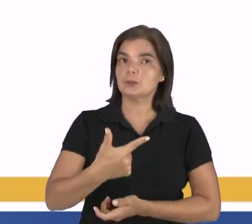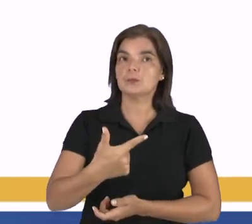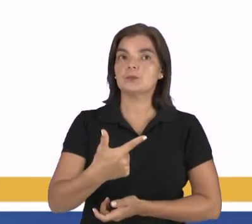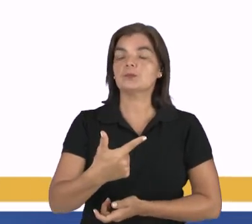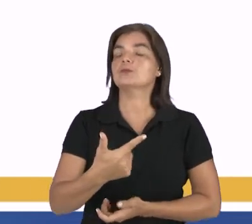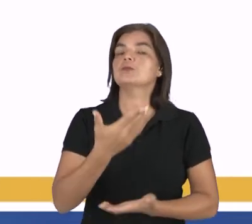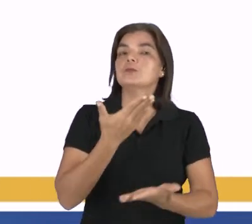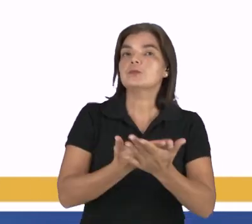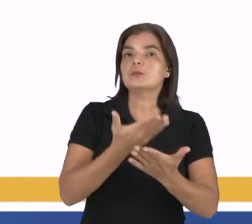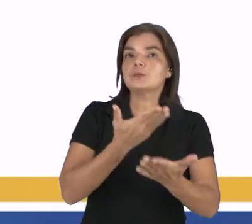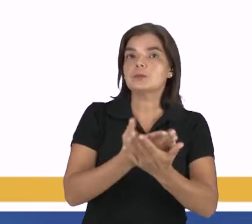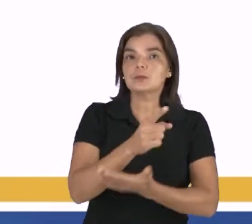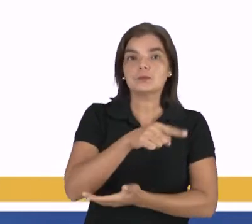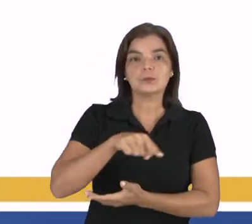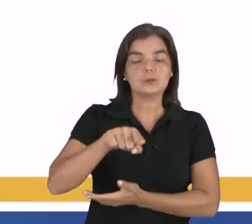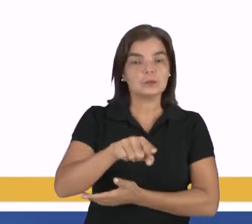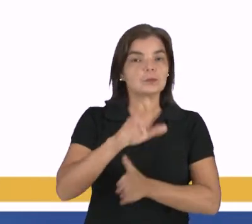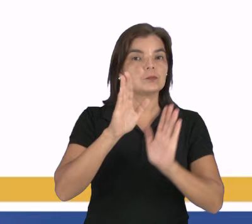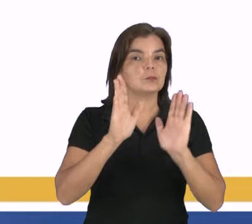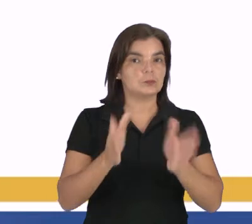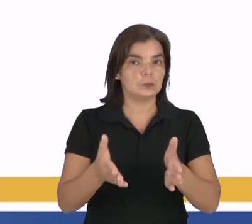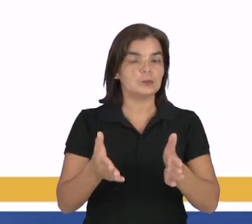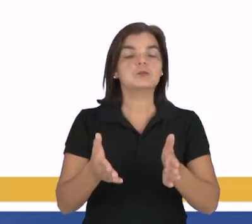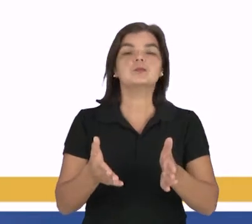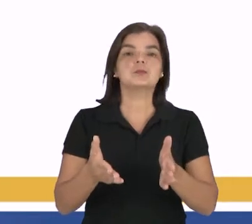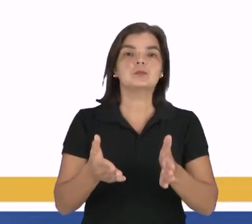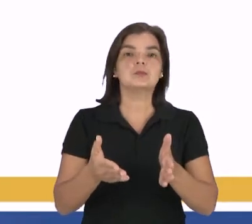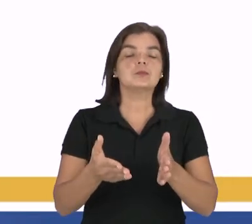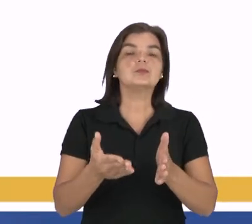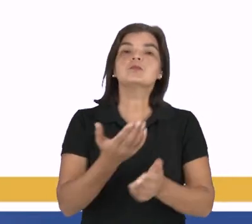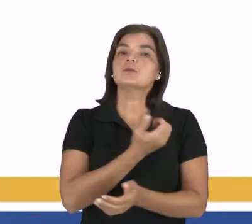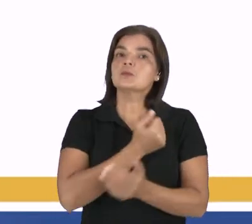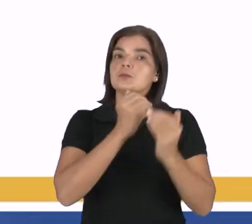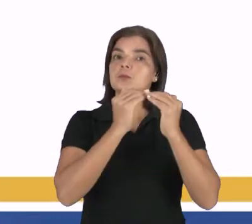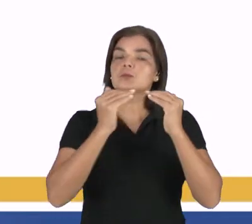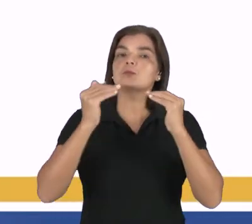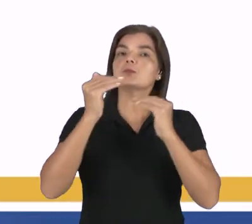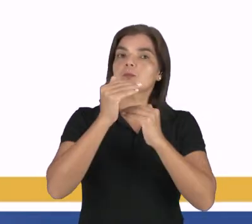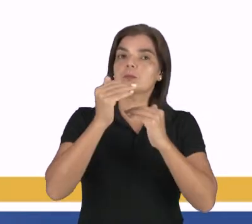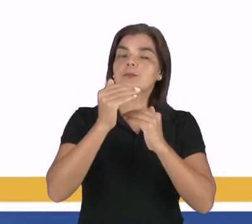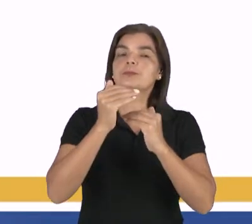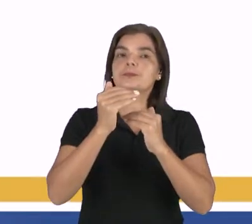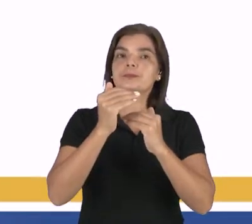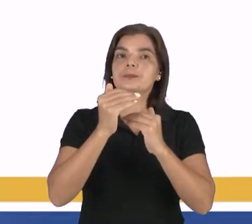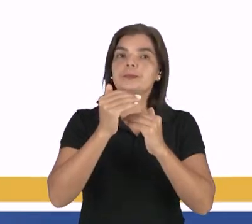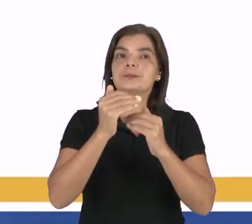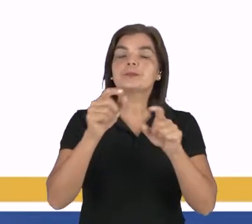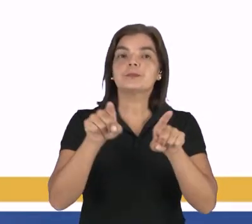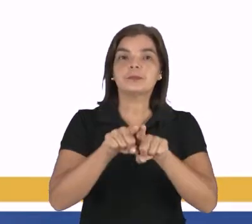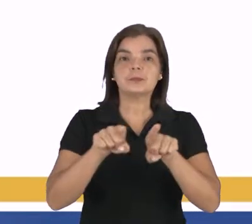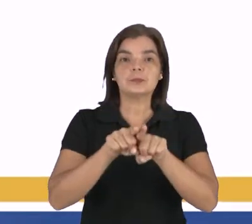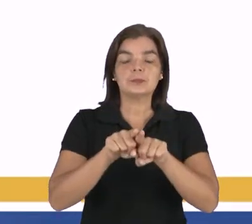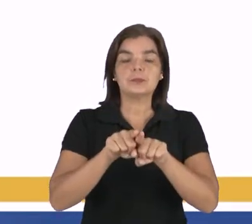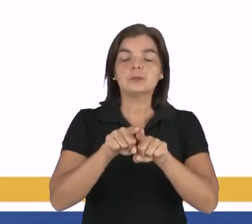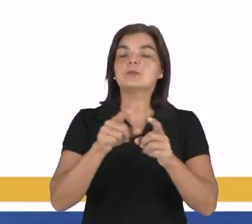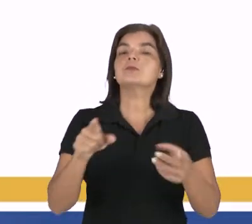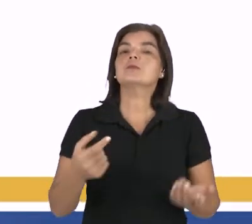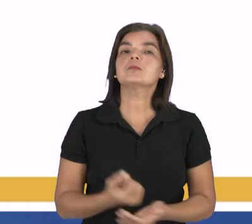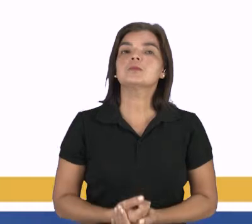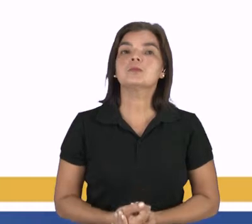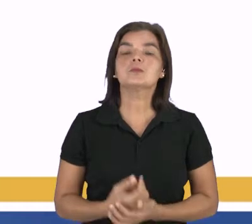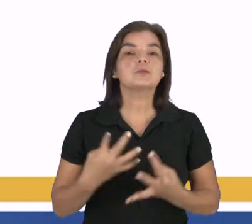ainda, os estudos que vocês já fizeram em relação à potência, à potenciação, nós vamos